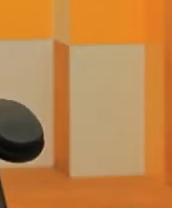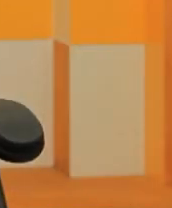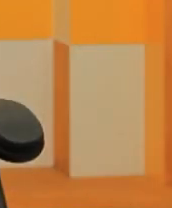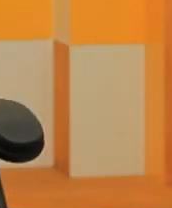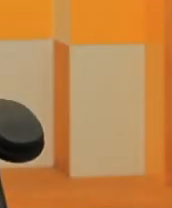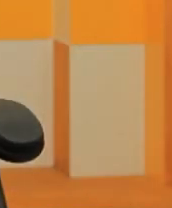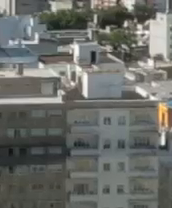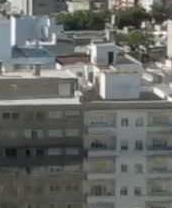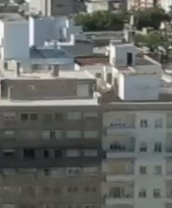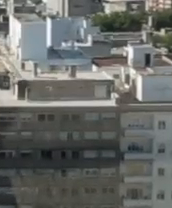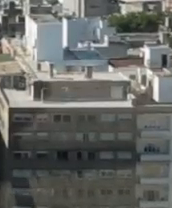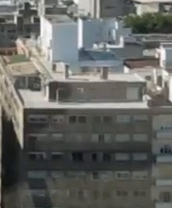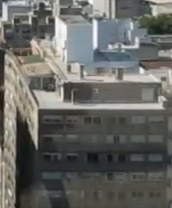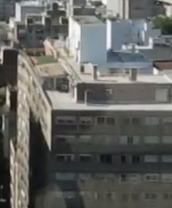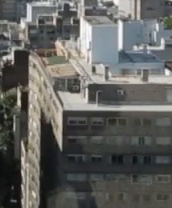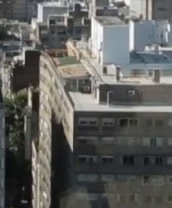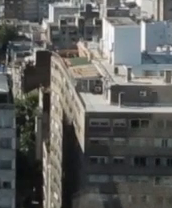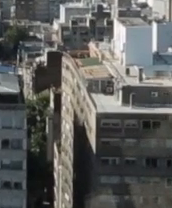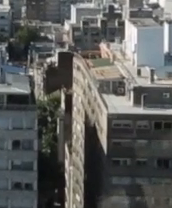Vamos conhecê-lo?